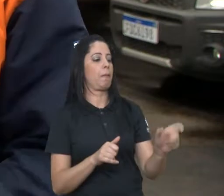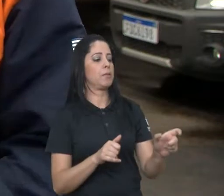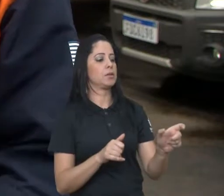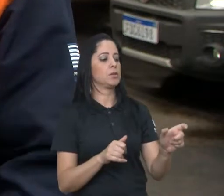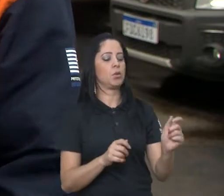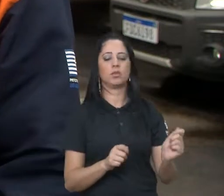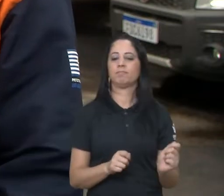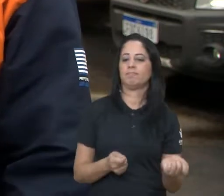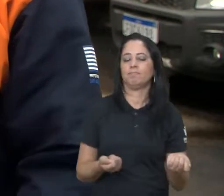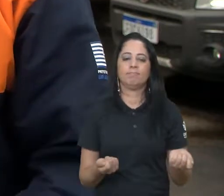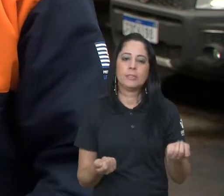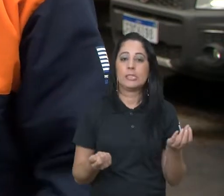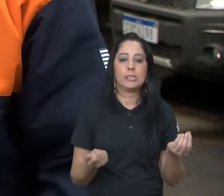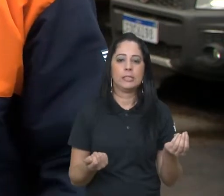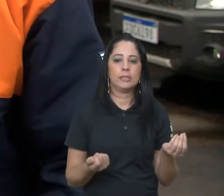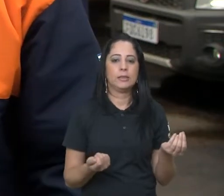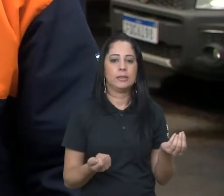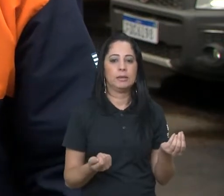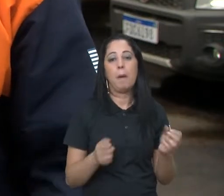alguém, uma pessoa,